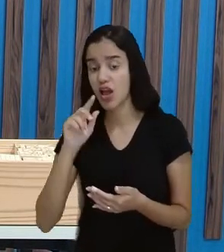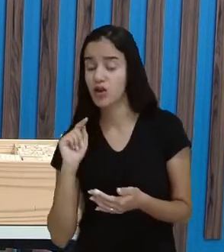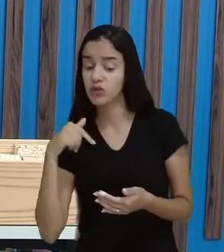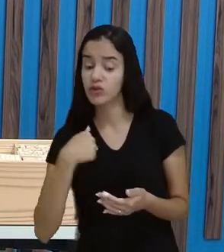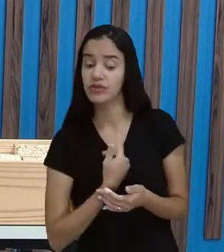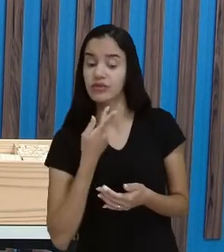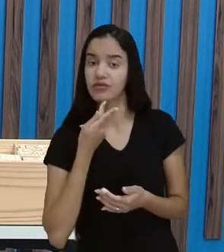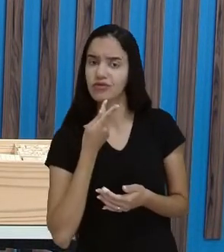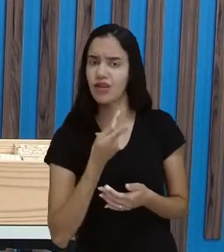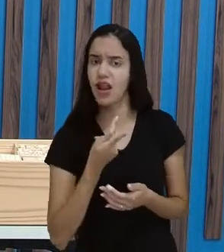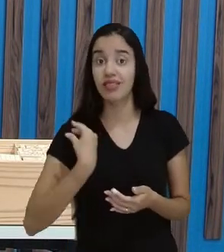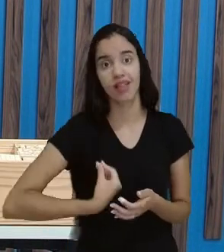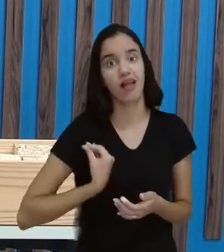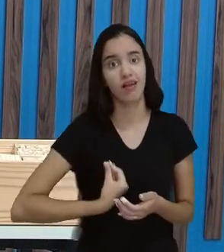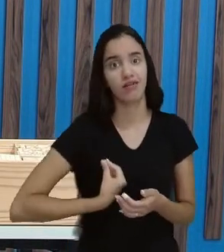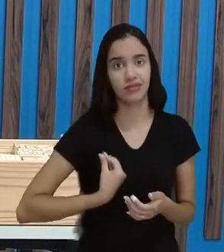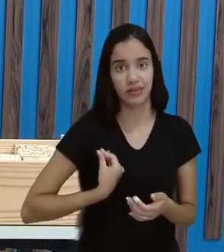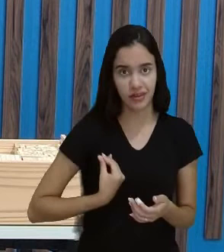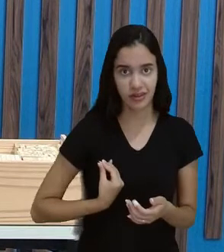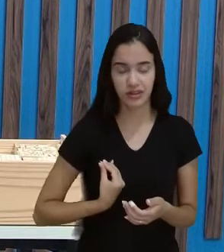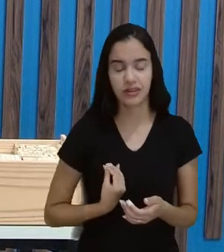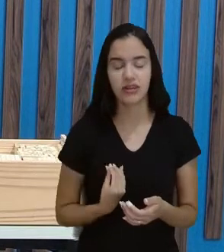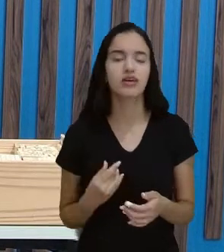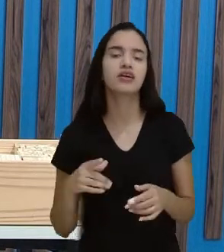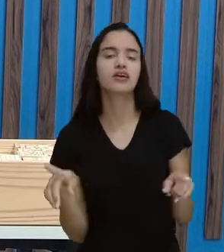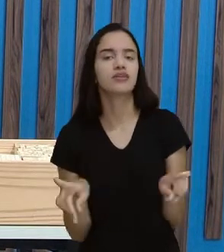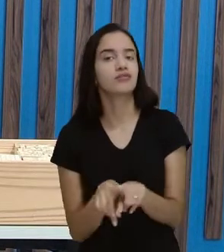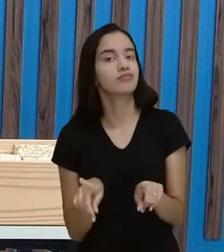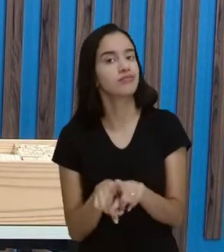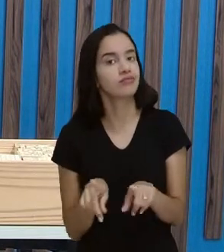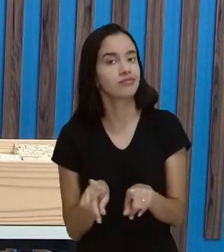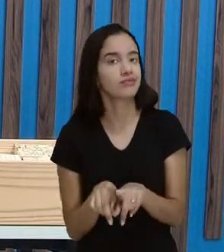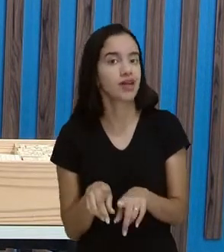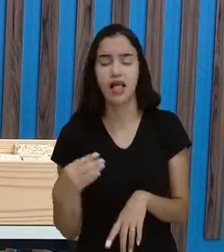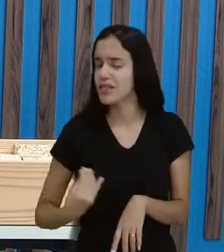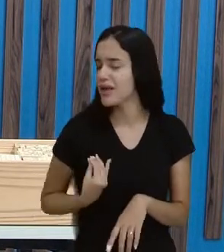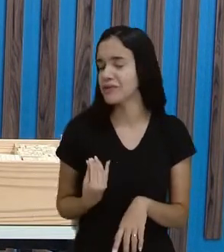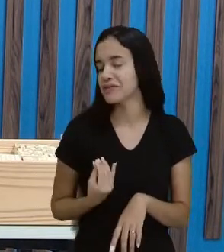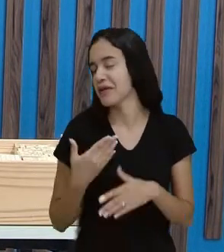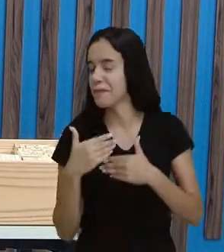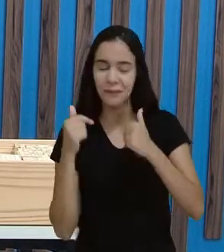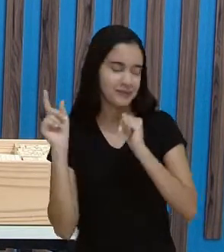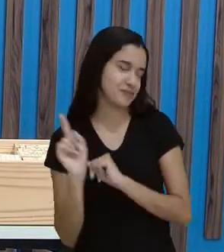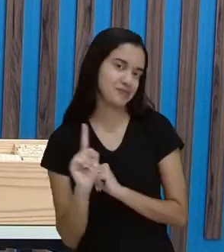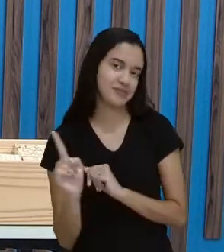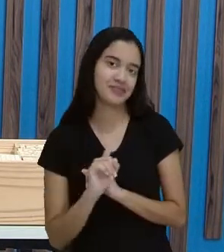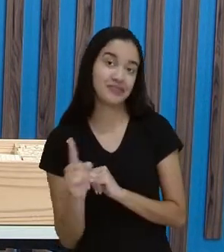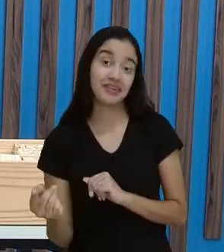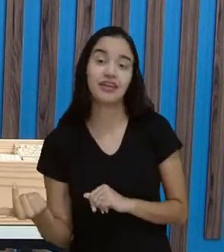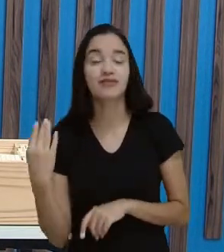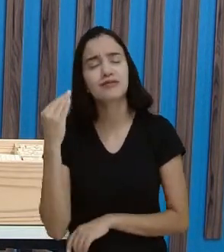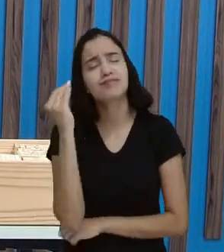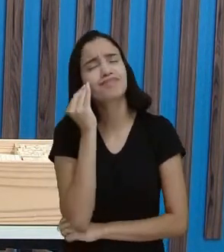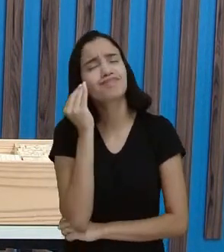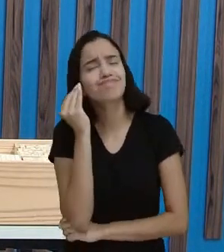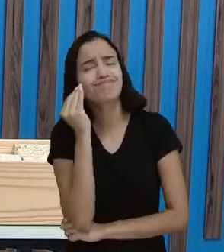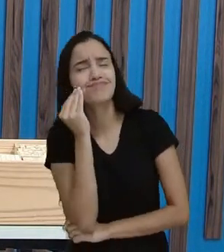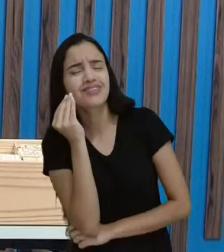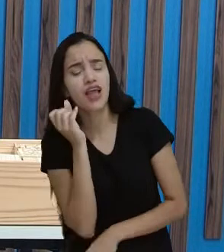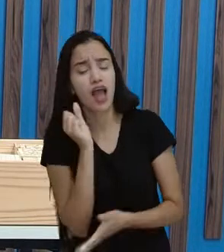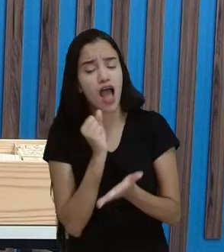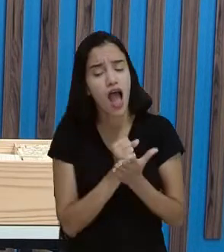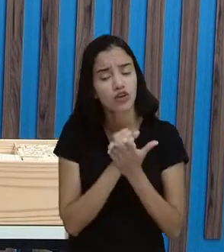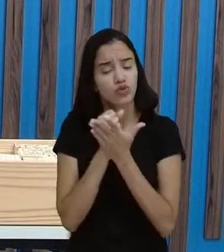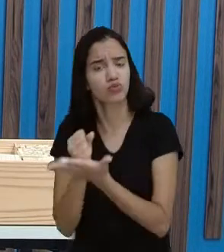estamos falando da vida de Jean, estamos falando da vida de Jean, não, vamos falar melhor. Estamos aqui tentando